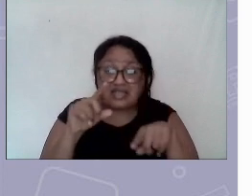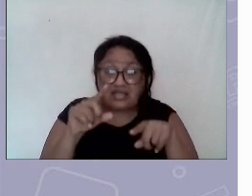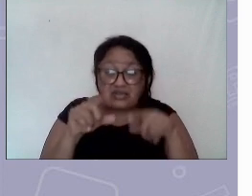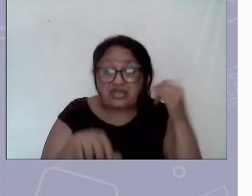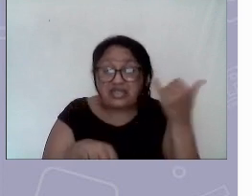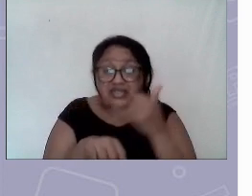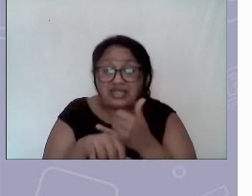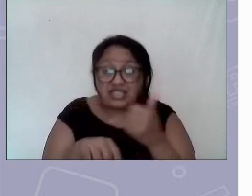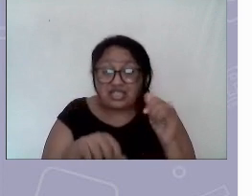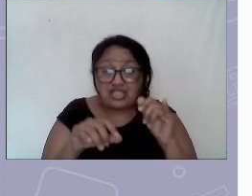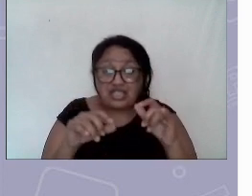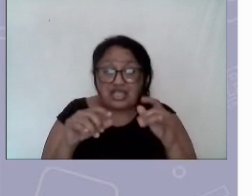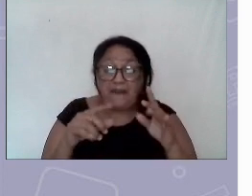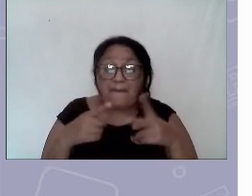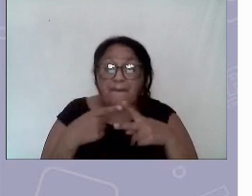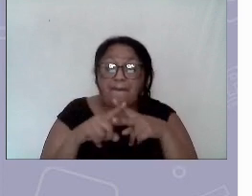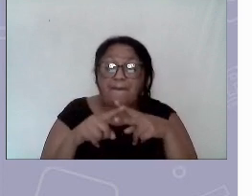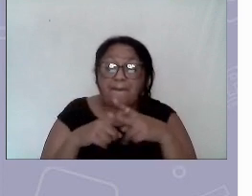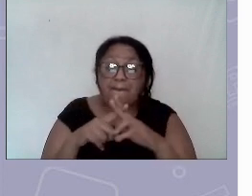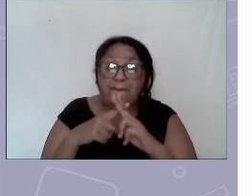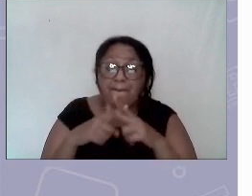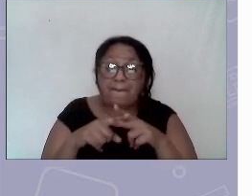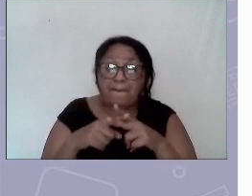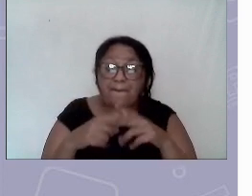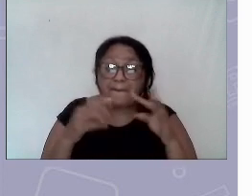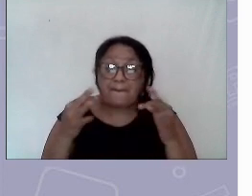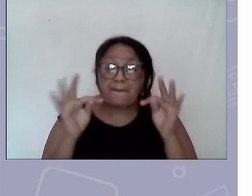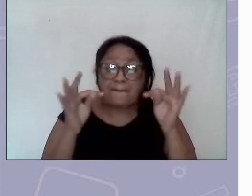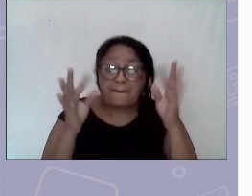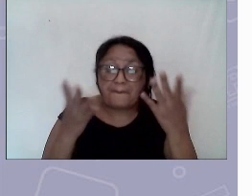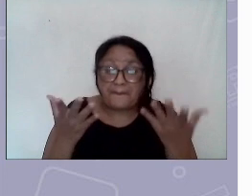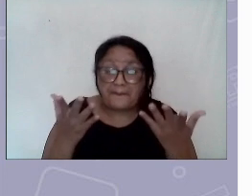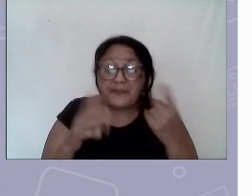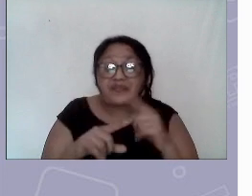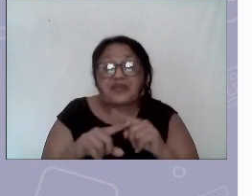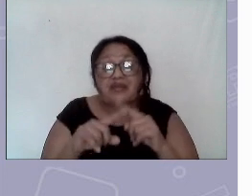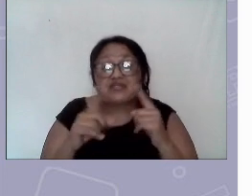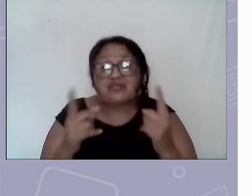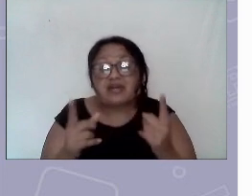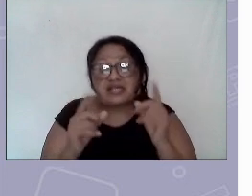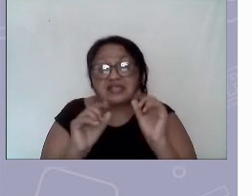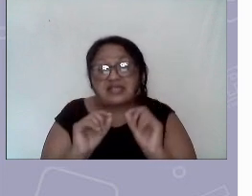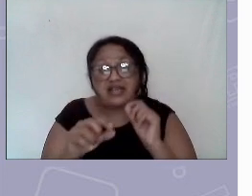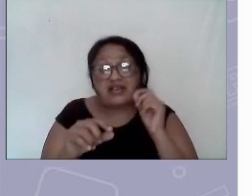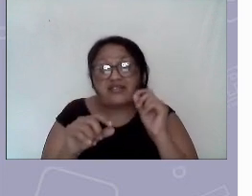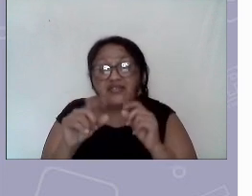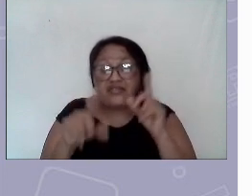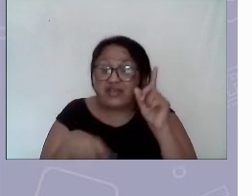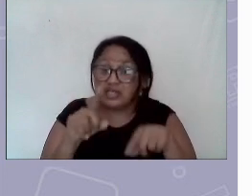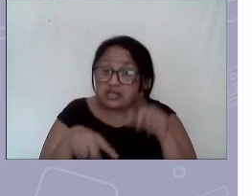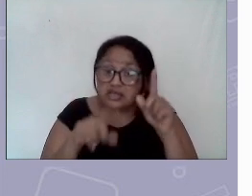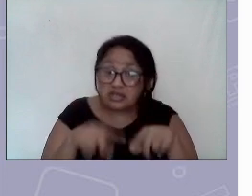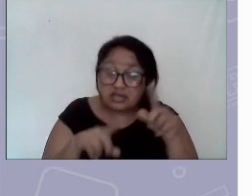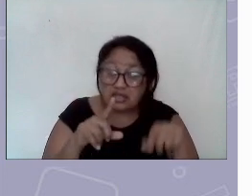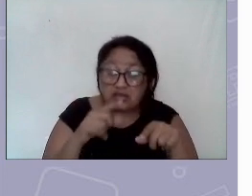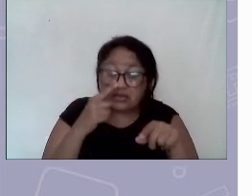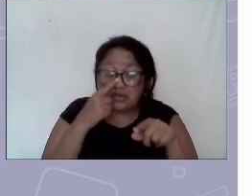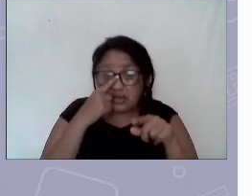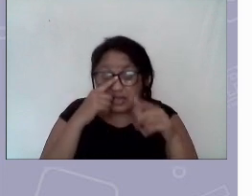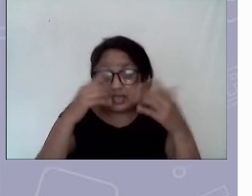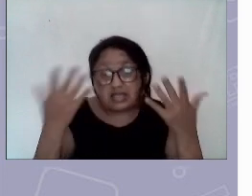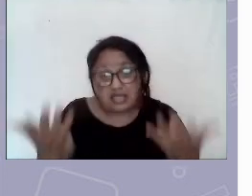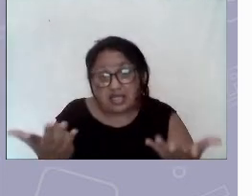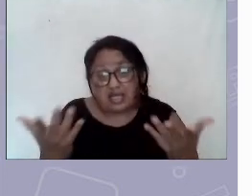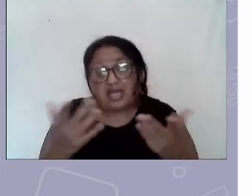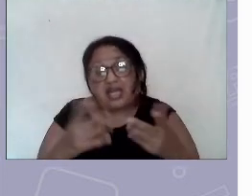a energia mecânica é a energia cinética mais energia potencial a variação da energia mecânica né que é a